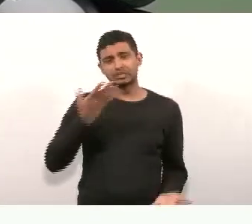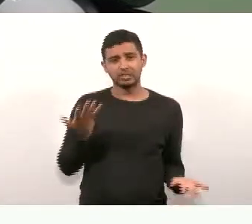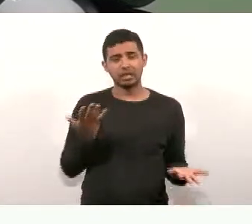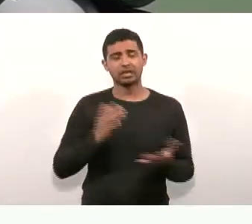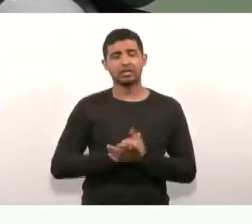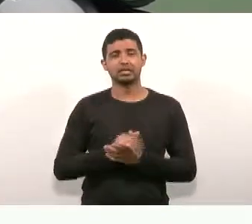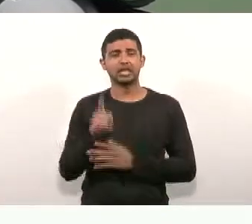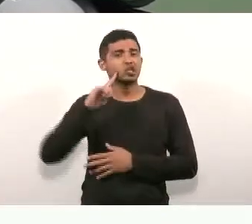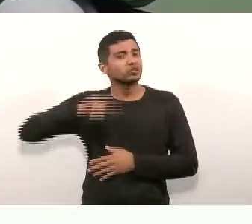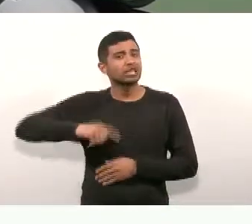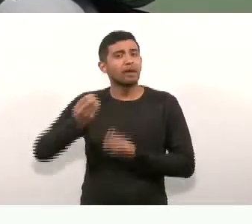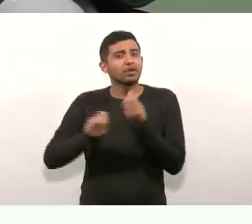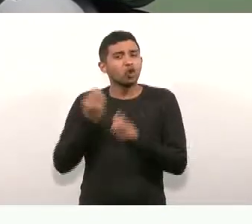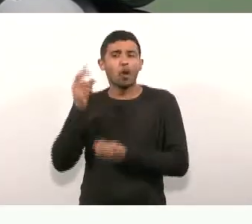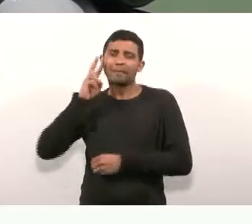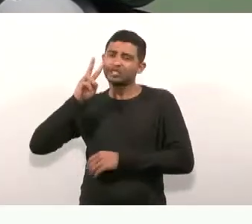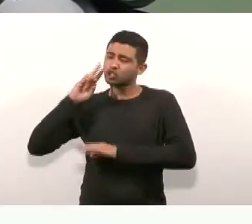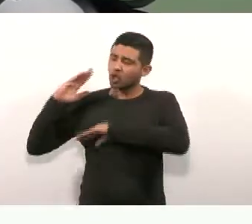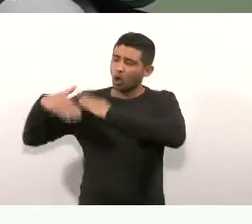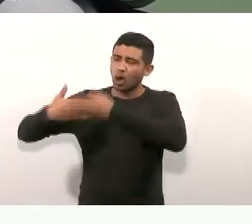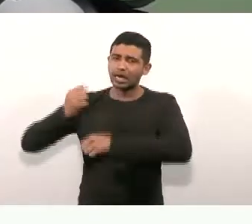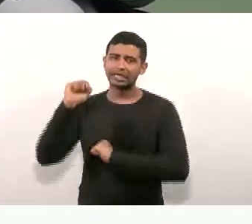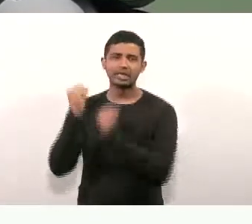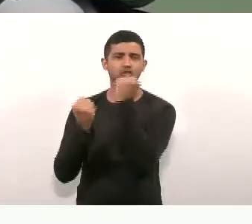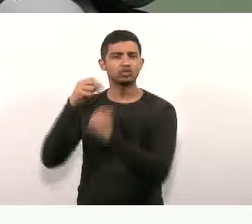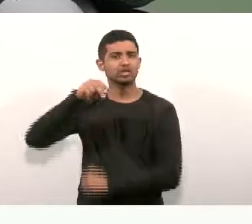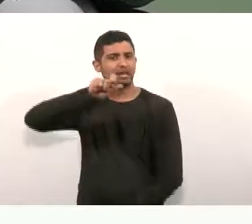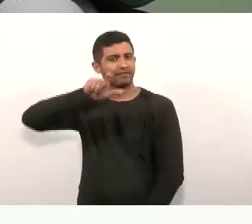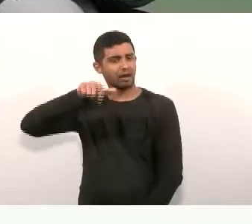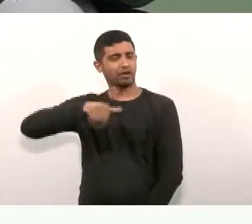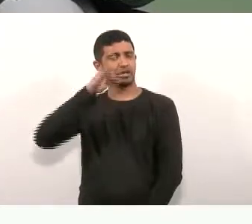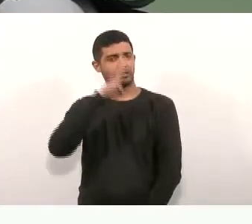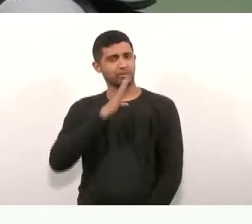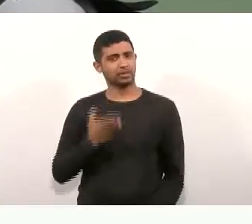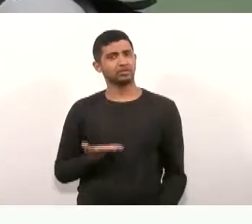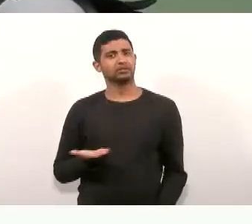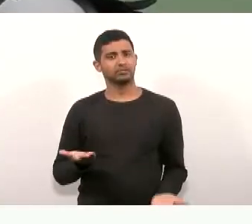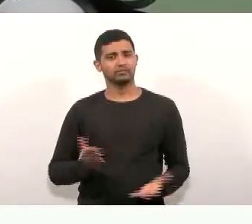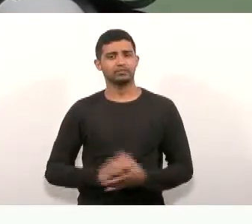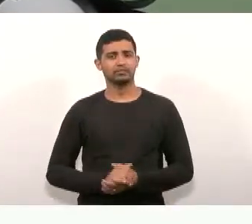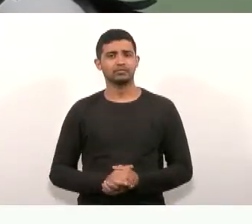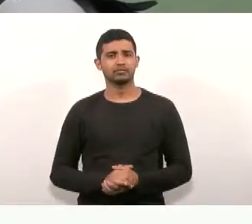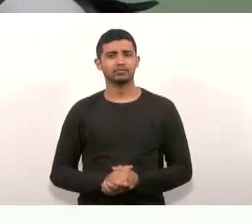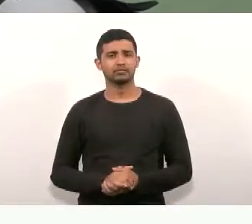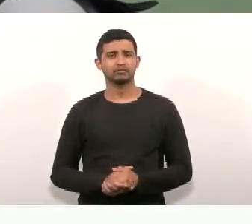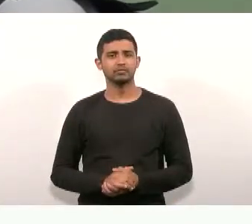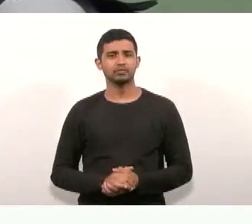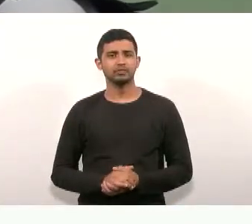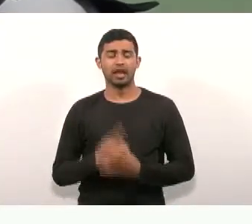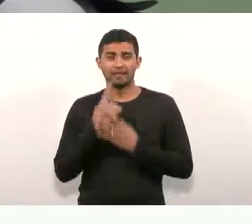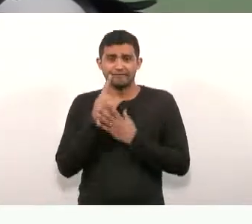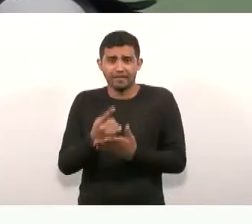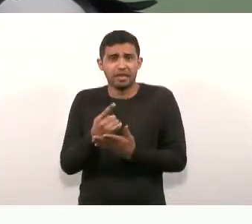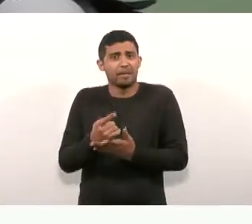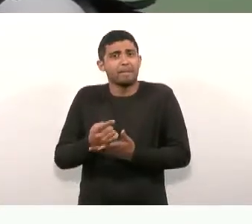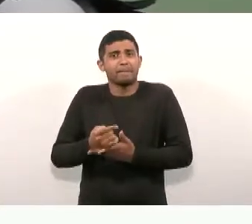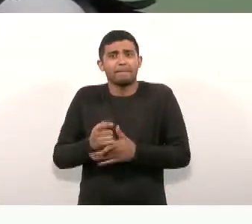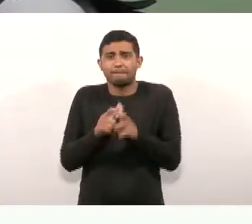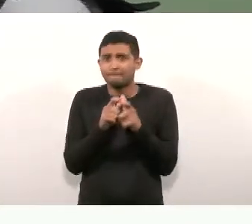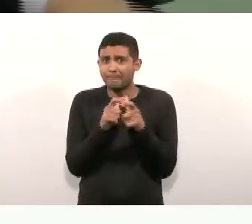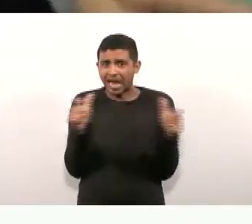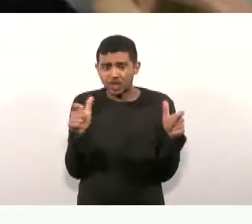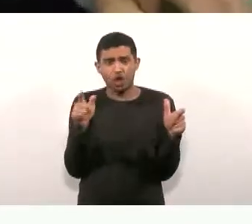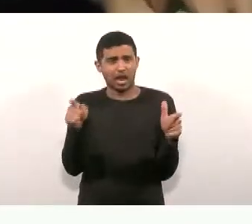naval brasileira e fluminense em tempos recentes, inclusive, aliás, um dos maiores recolhedores de ICMS do Rio de Janeiro,